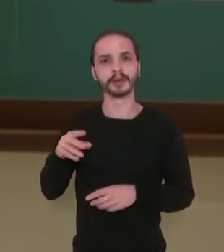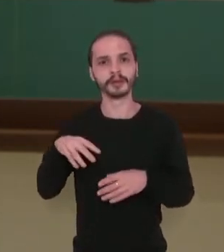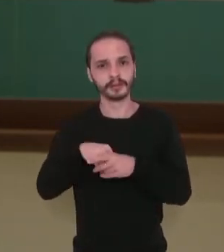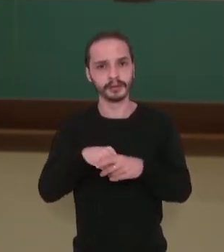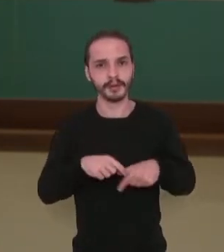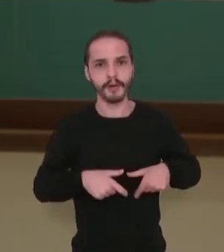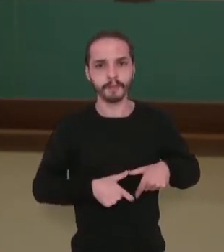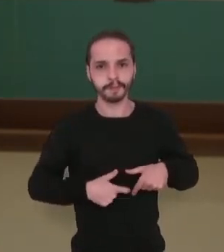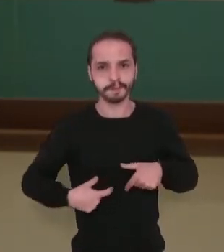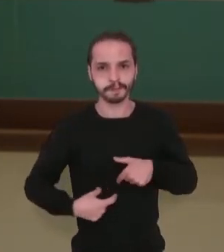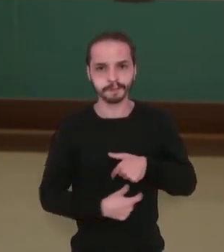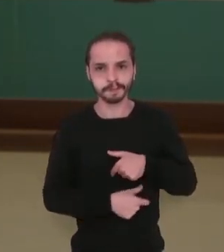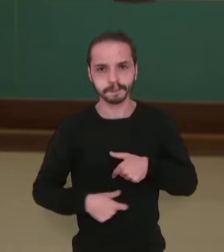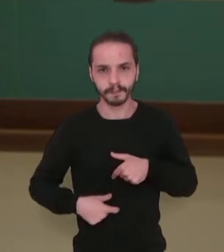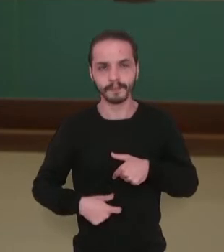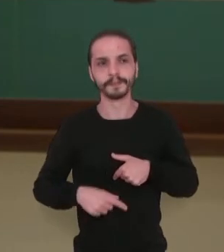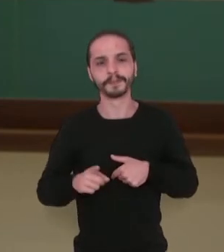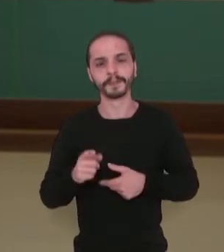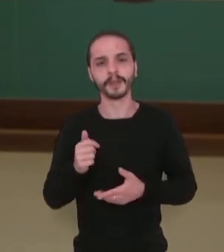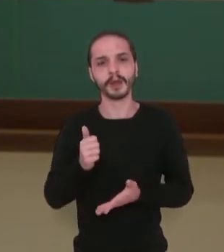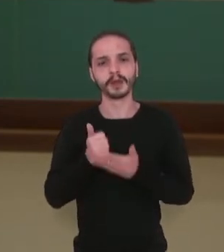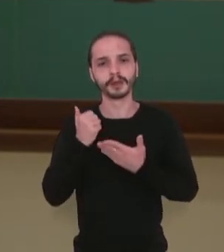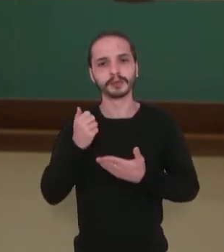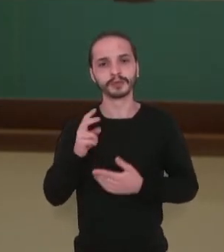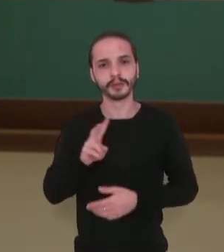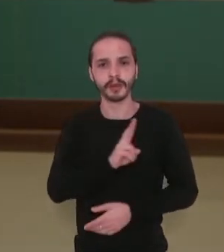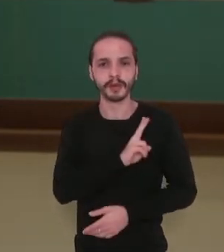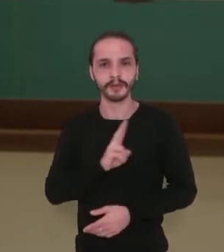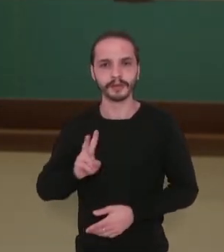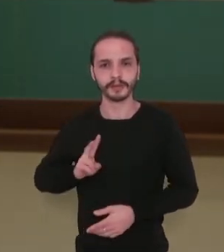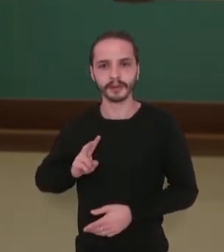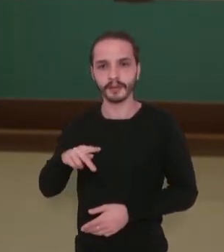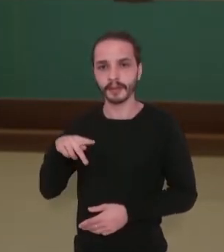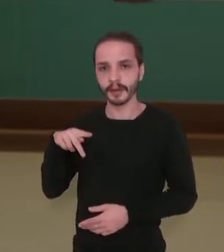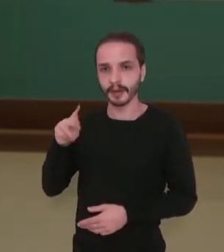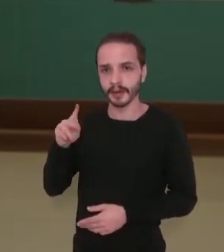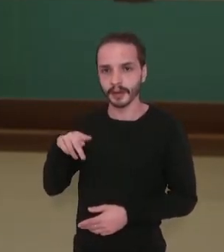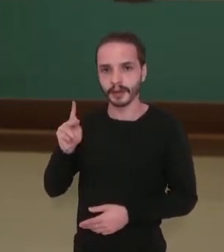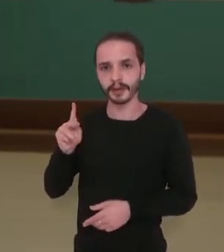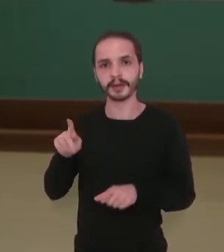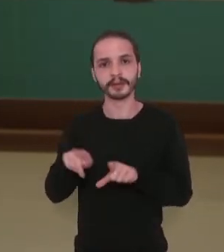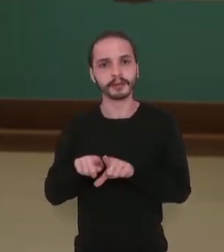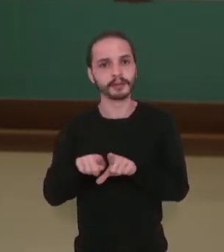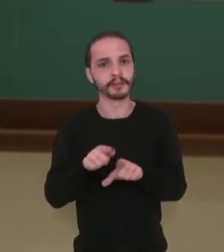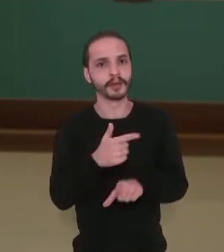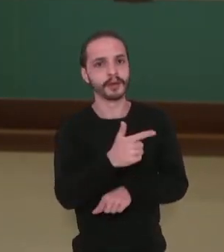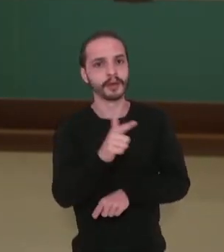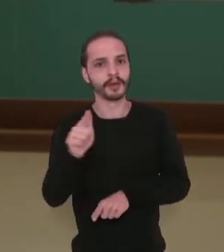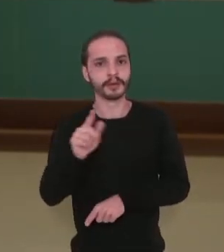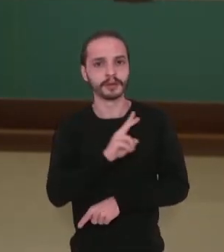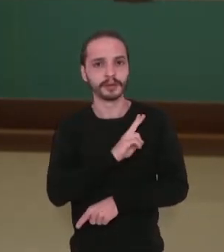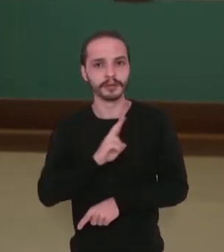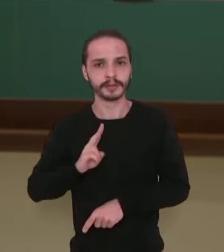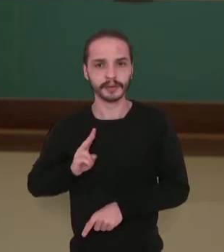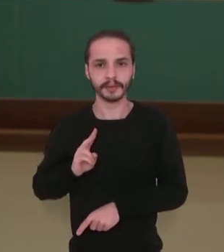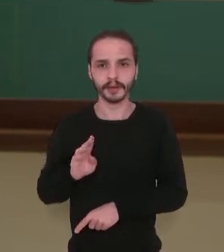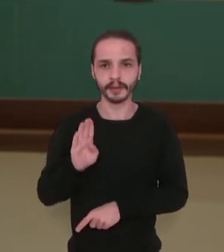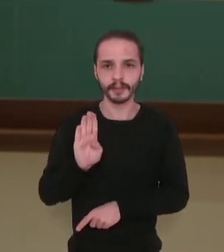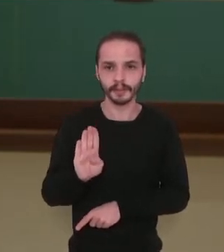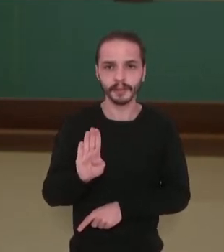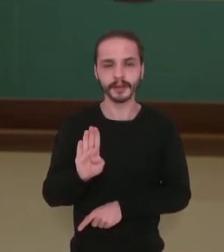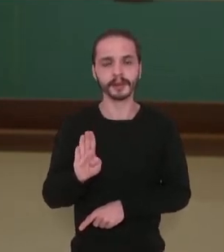e elas estimulam a produção da vitamina K no nosso organismo e algumas vitaminas também do complexo D. Veja só